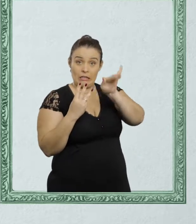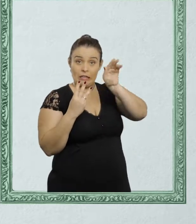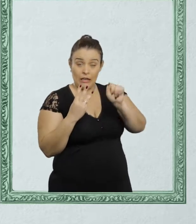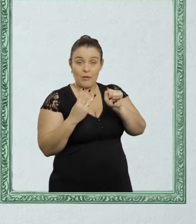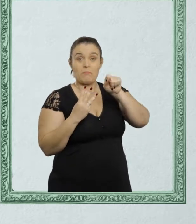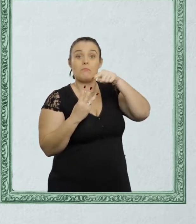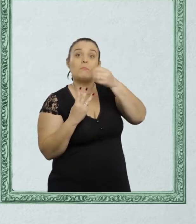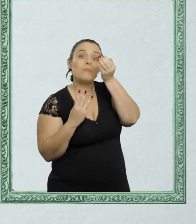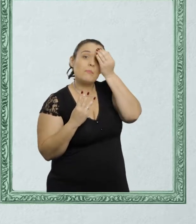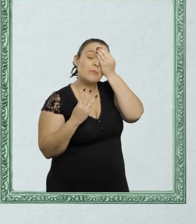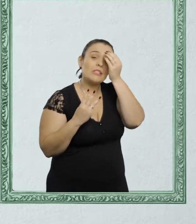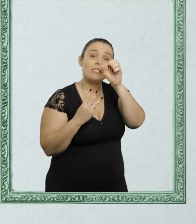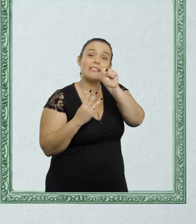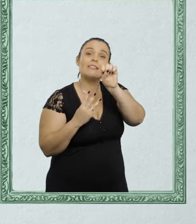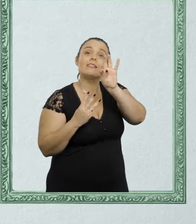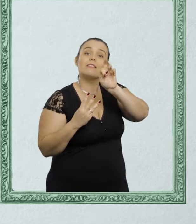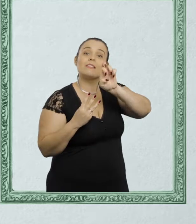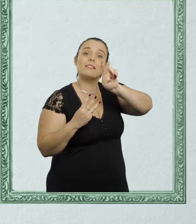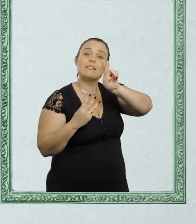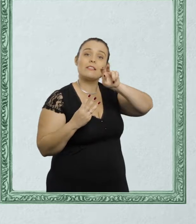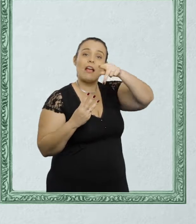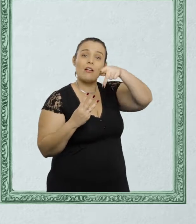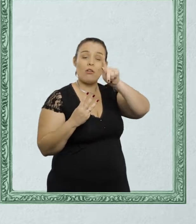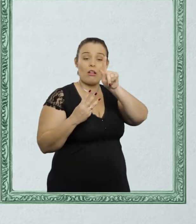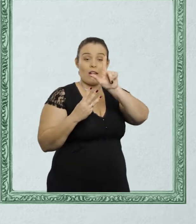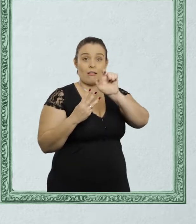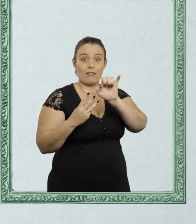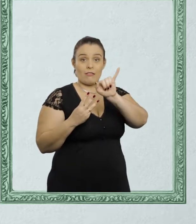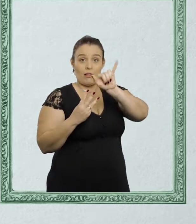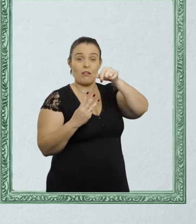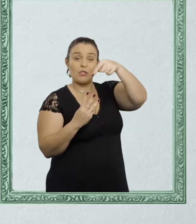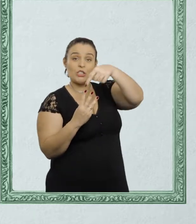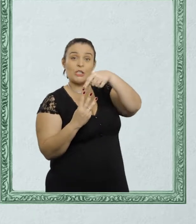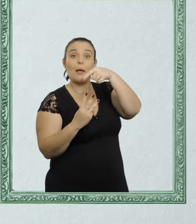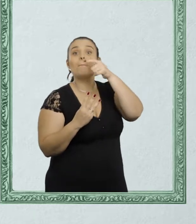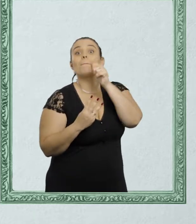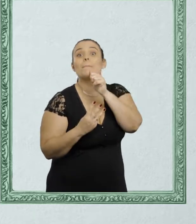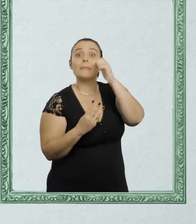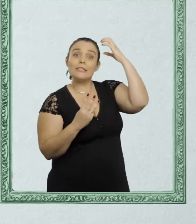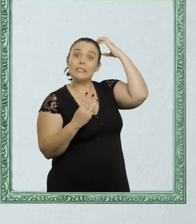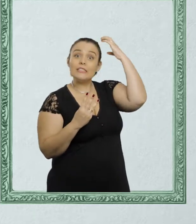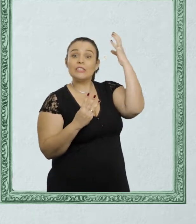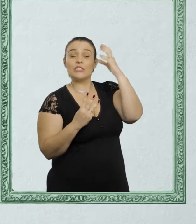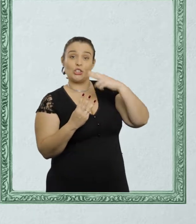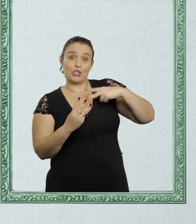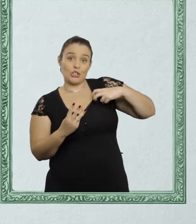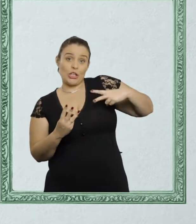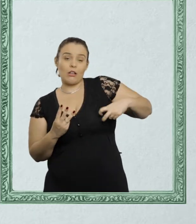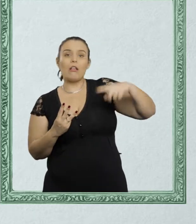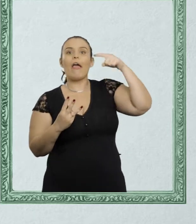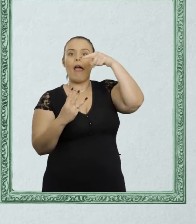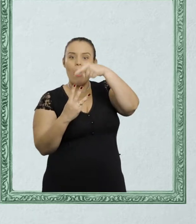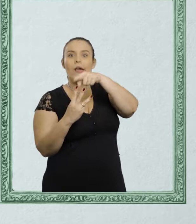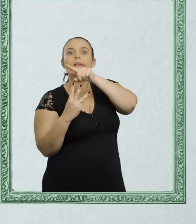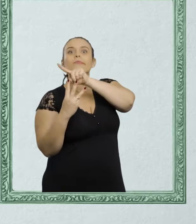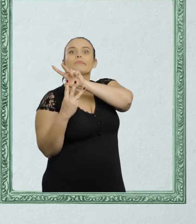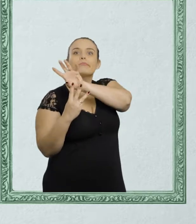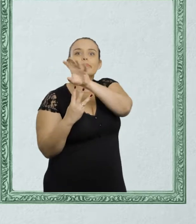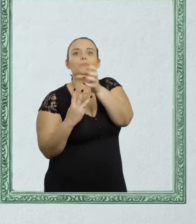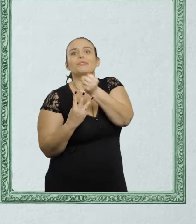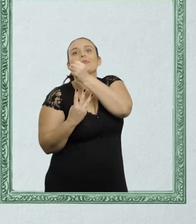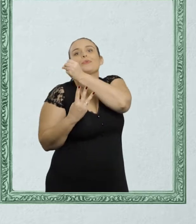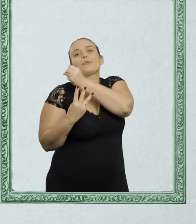Barrica, o pirata Starkley e a princesa Tigrinha. A menina era prisioneira dos piratas. Os